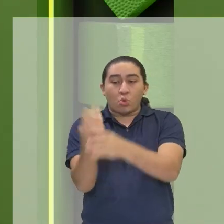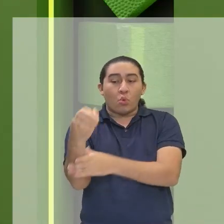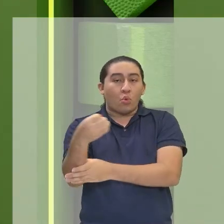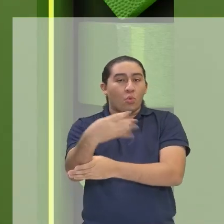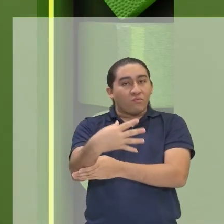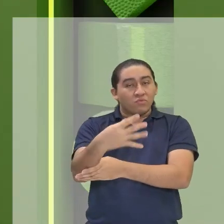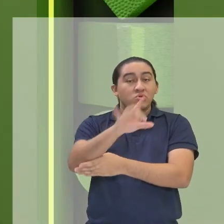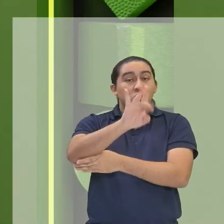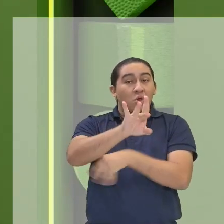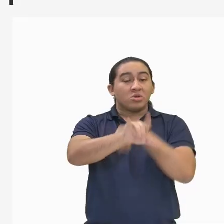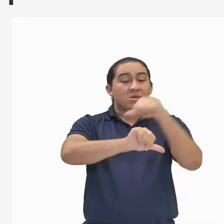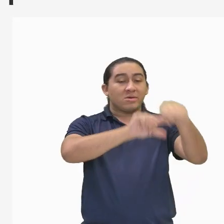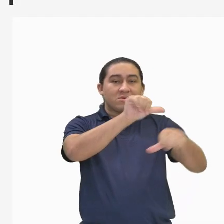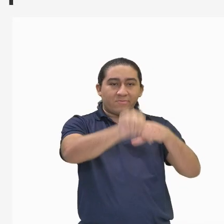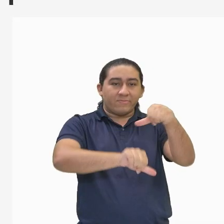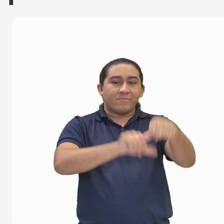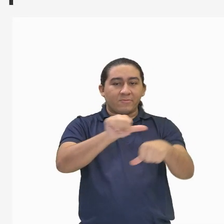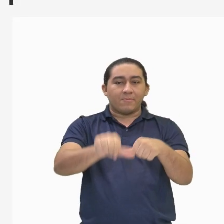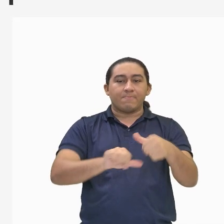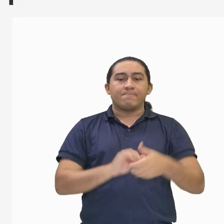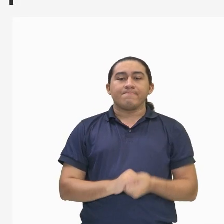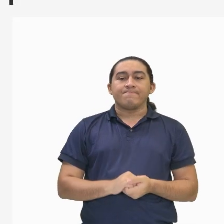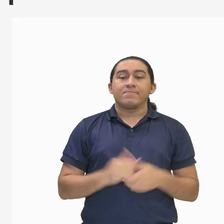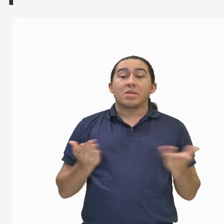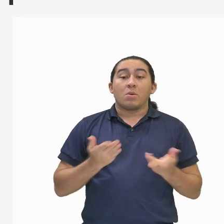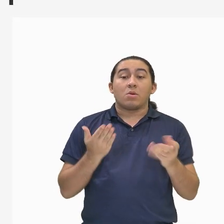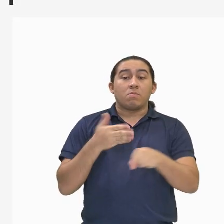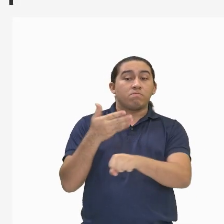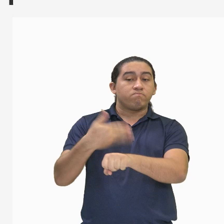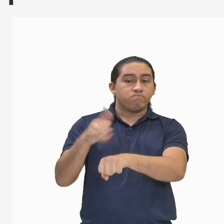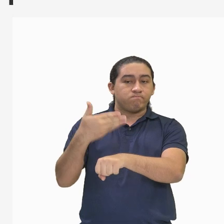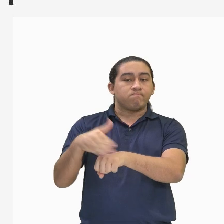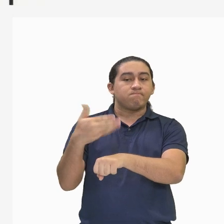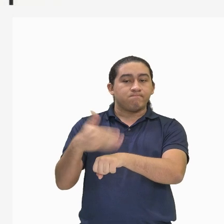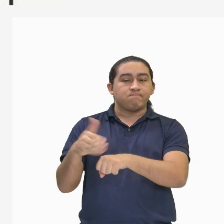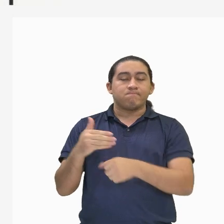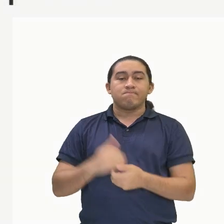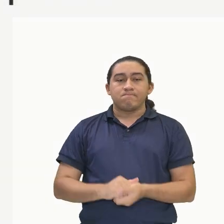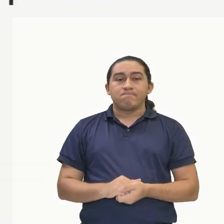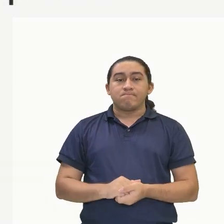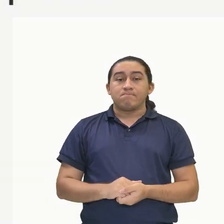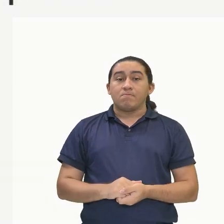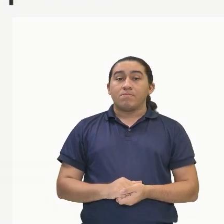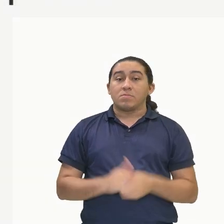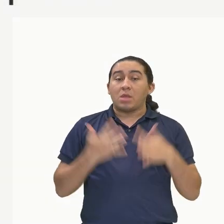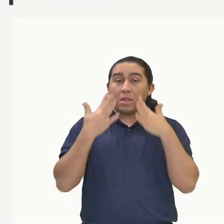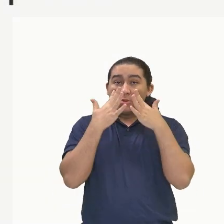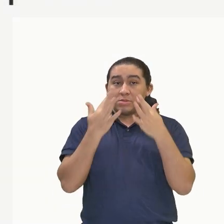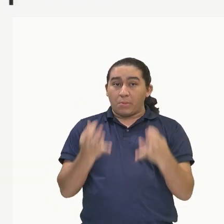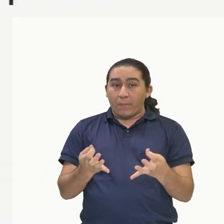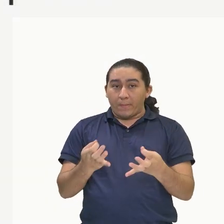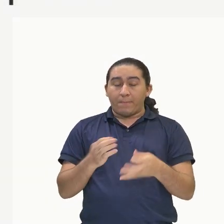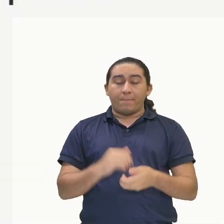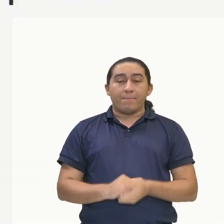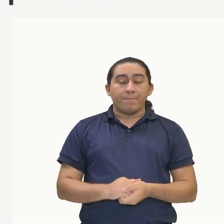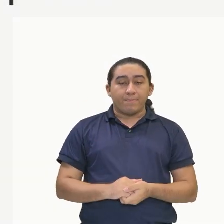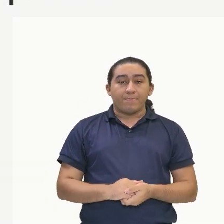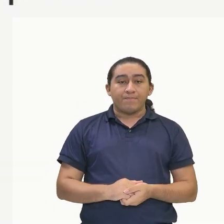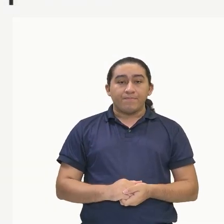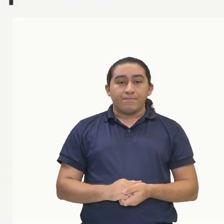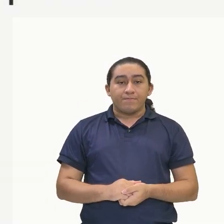vamos agora aplicar a química, né? Então, dê uma olhada. Quando a gente fala